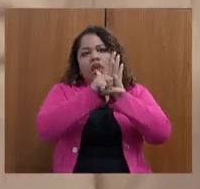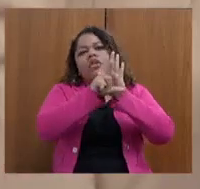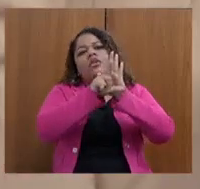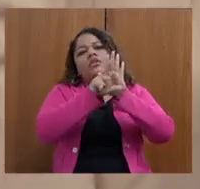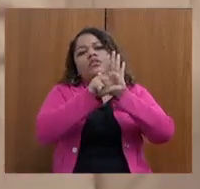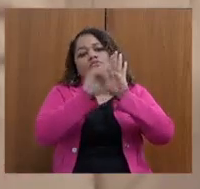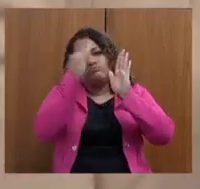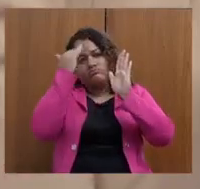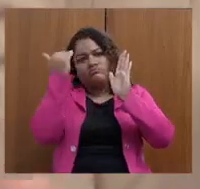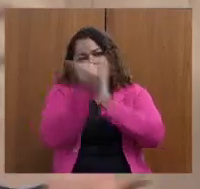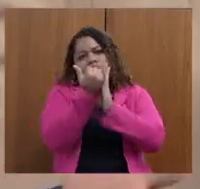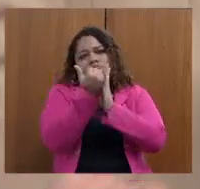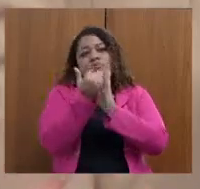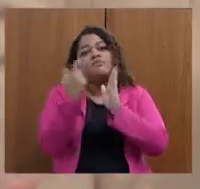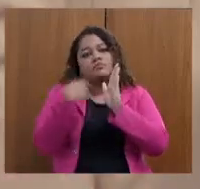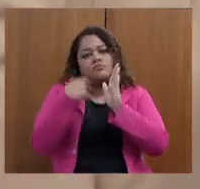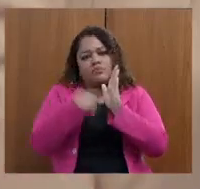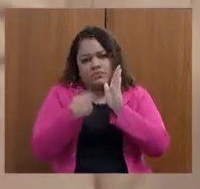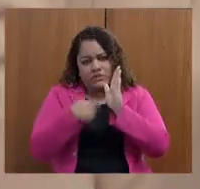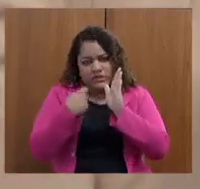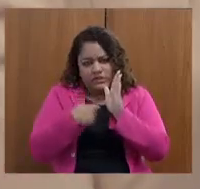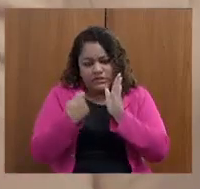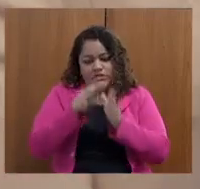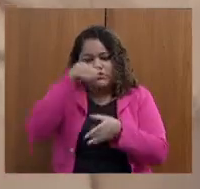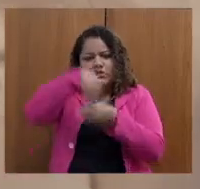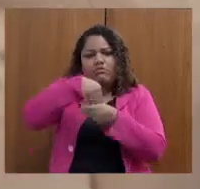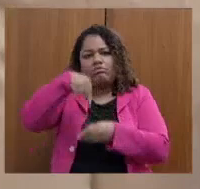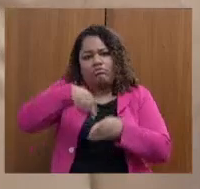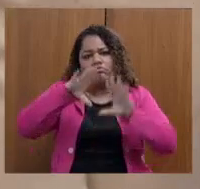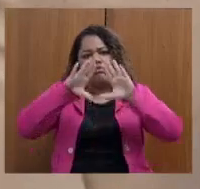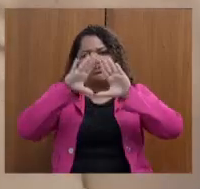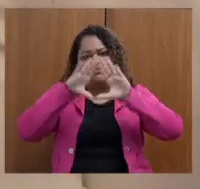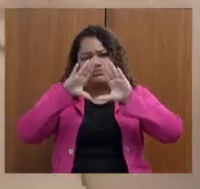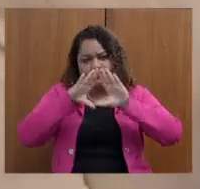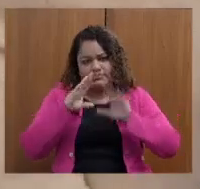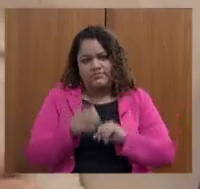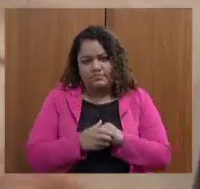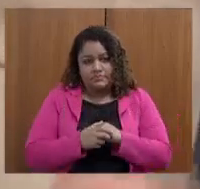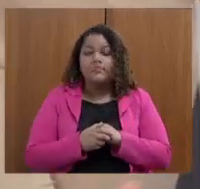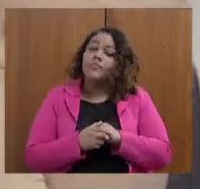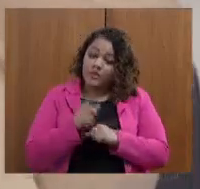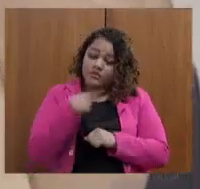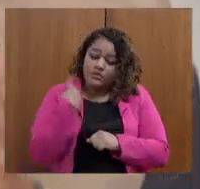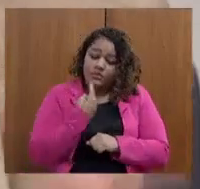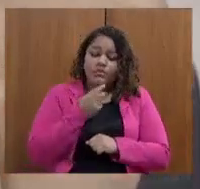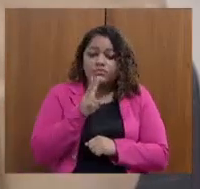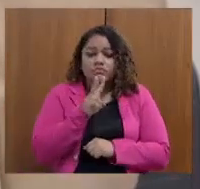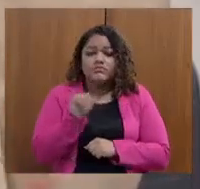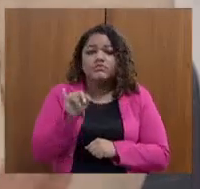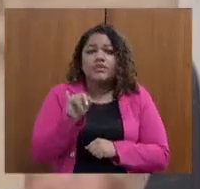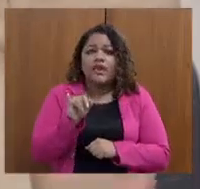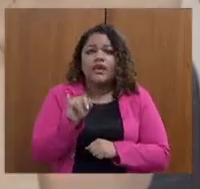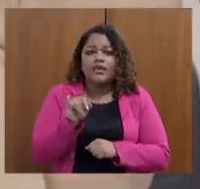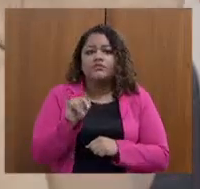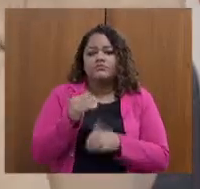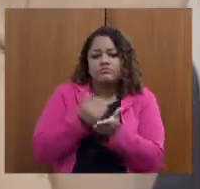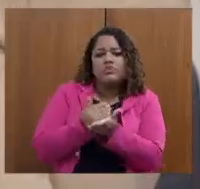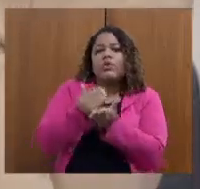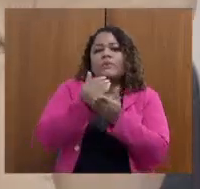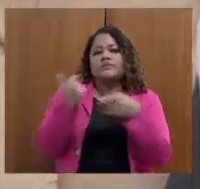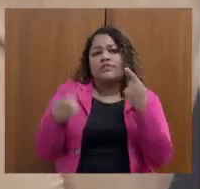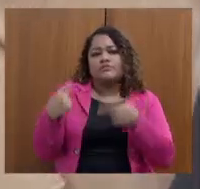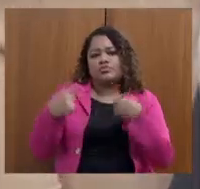exigem que essa discussão seja feita aqui dentro da casa e nós vamos sim abrir as discussões